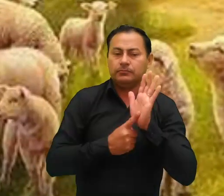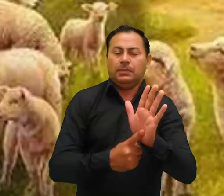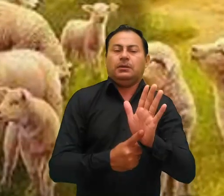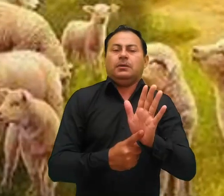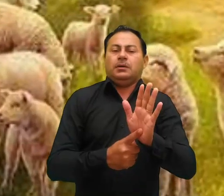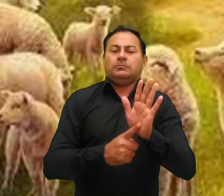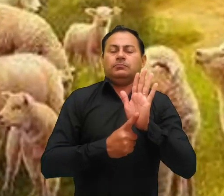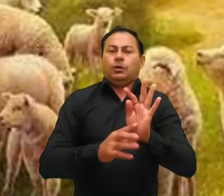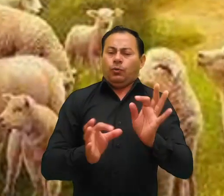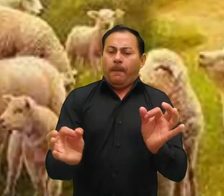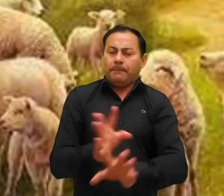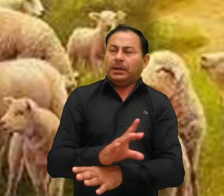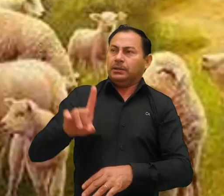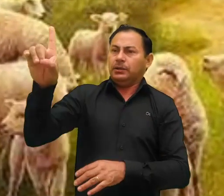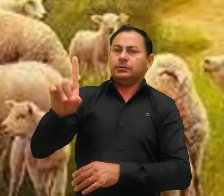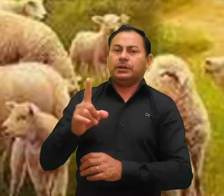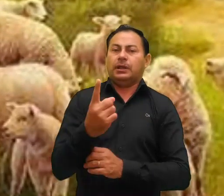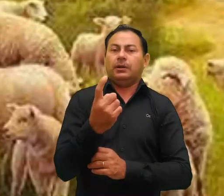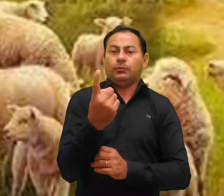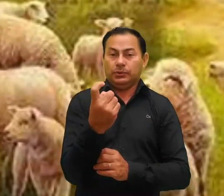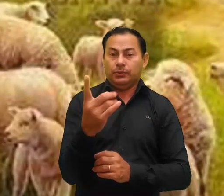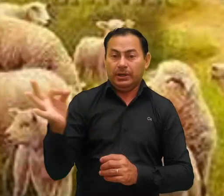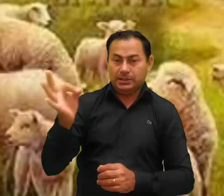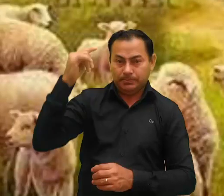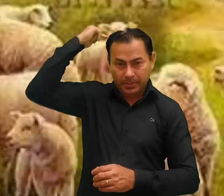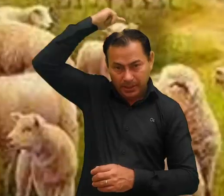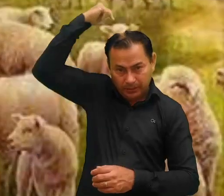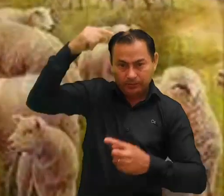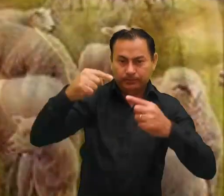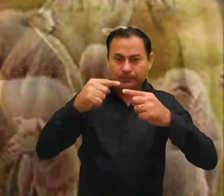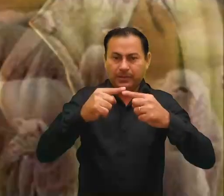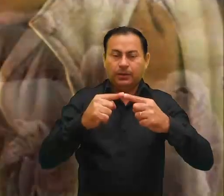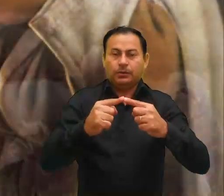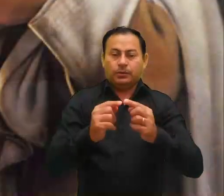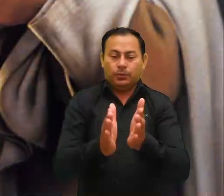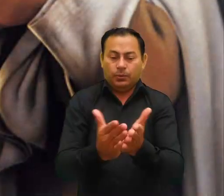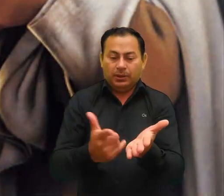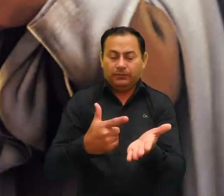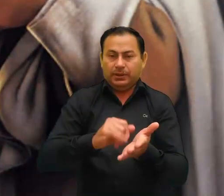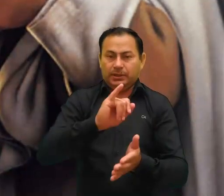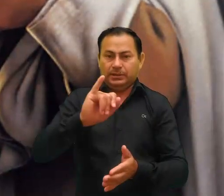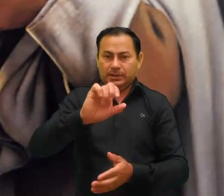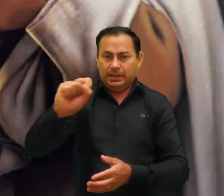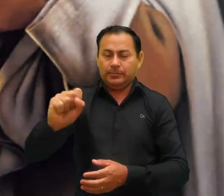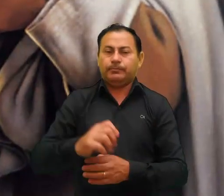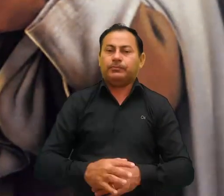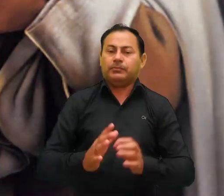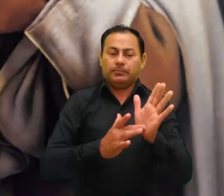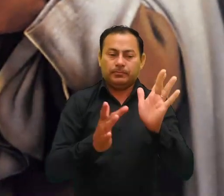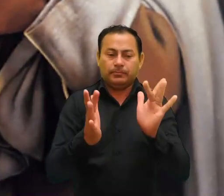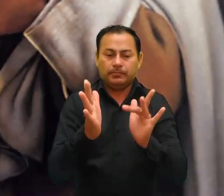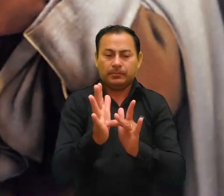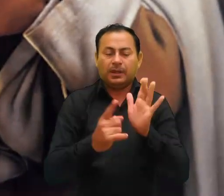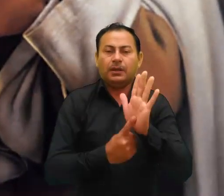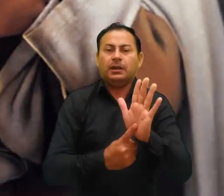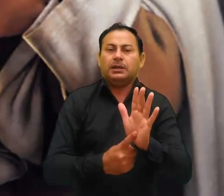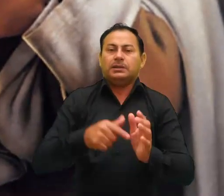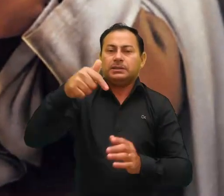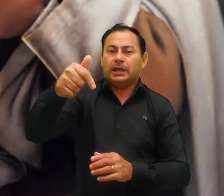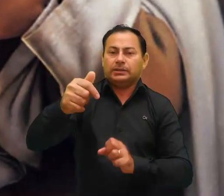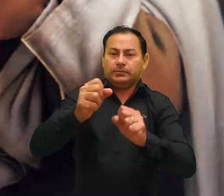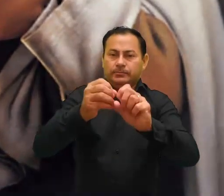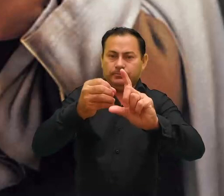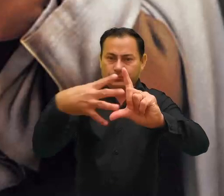expressão completa de Deus, que na sua essência é um espírito. De acordo com Isaías, Jesus Cristo exemplificaria esse perfil de